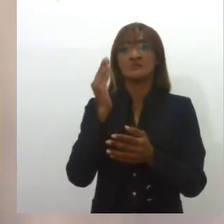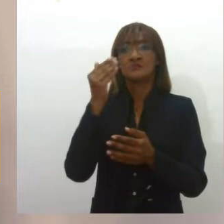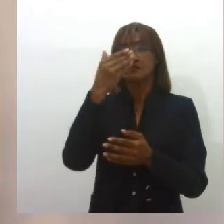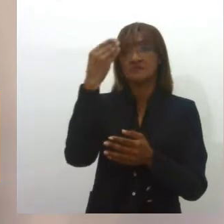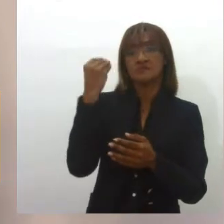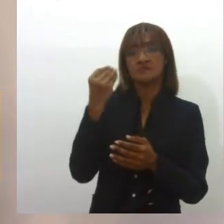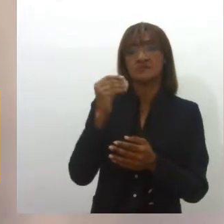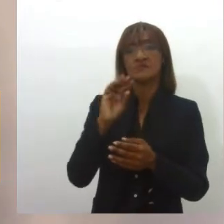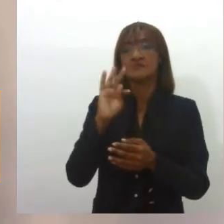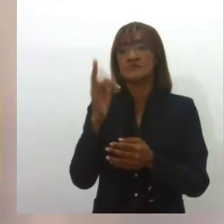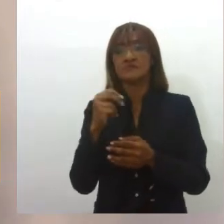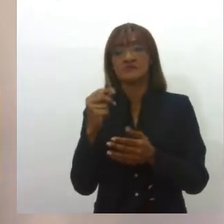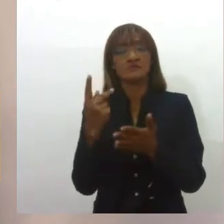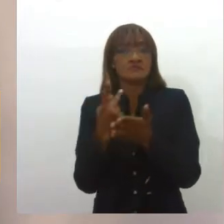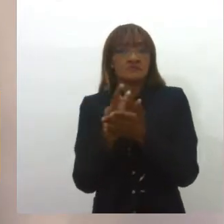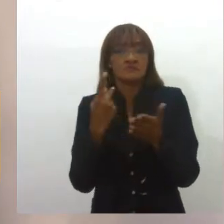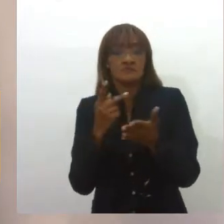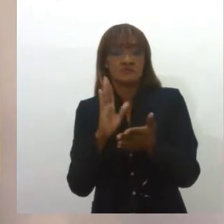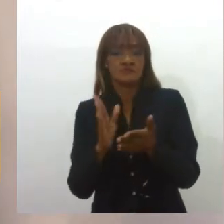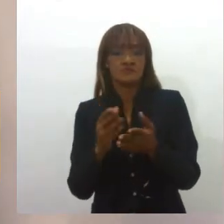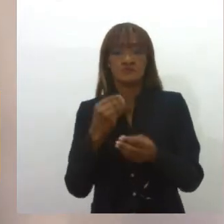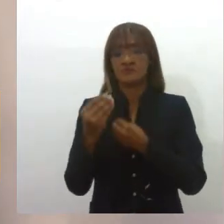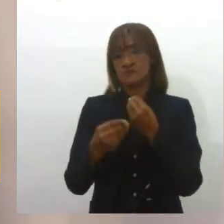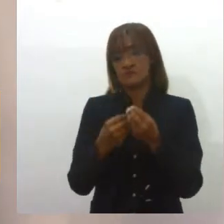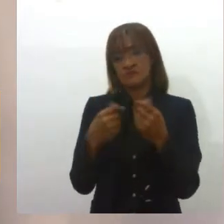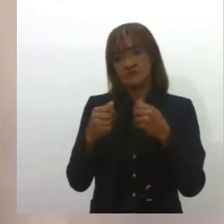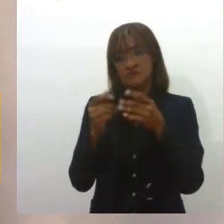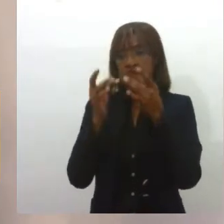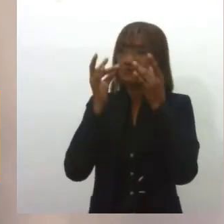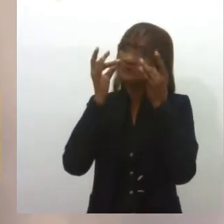distúrbios cardiológicos e precisam de atenção especial.